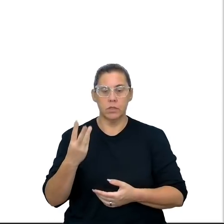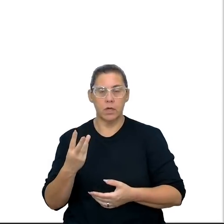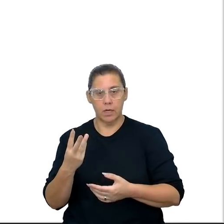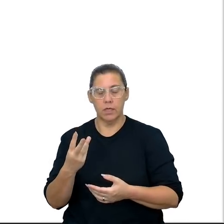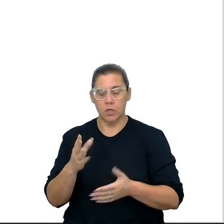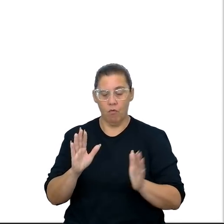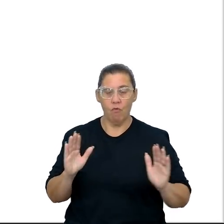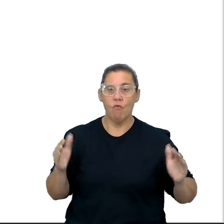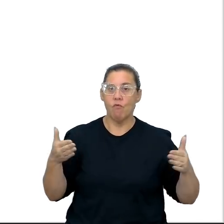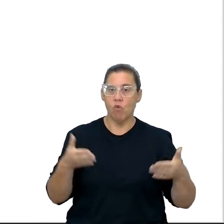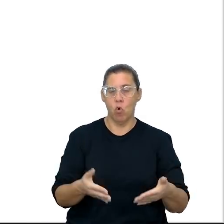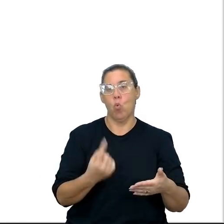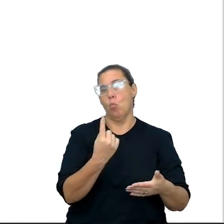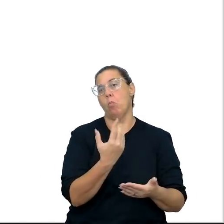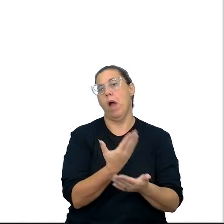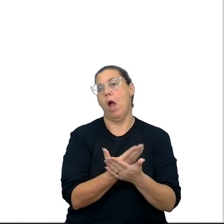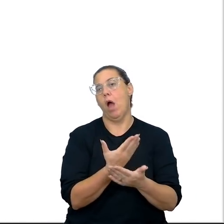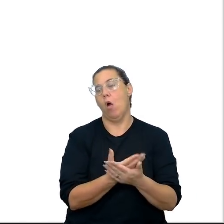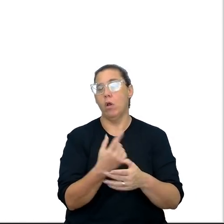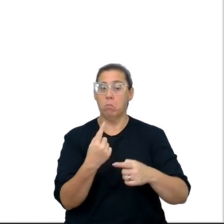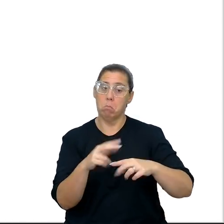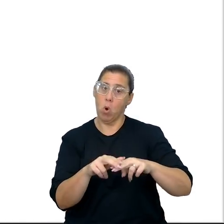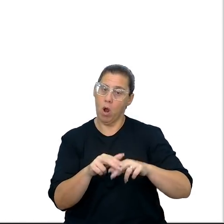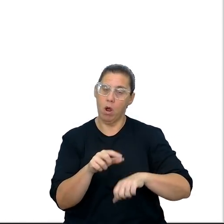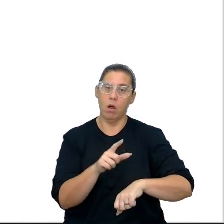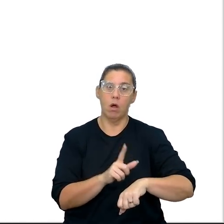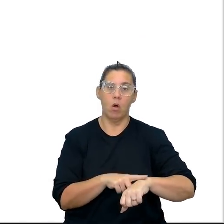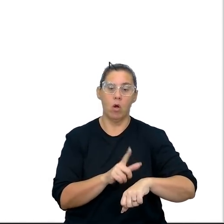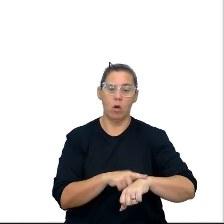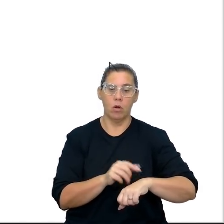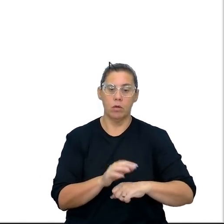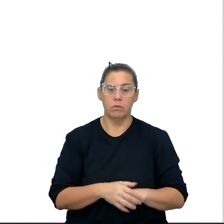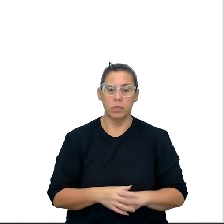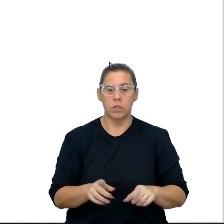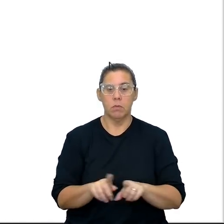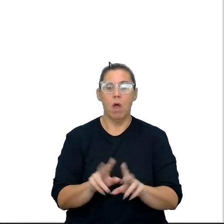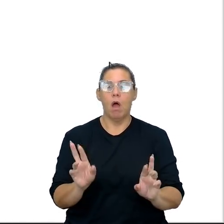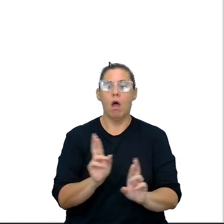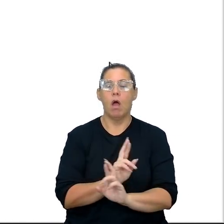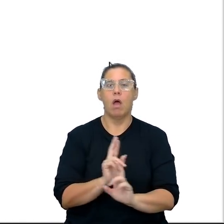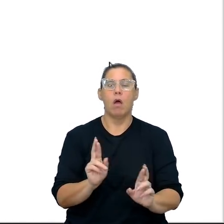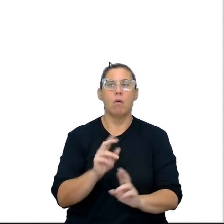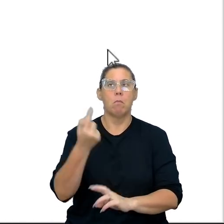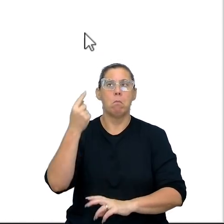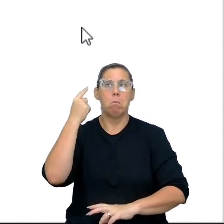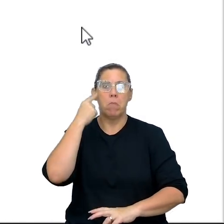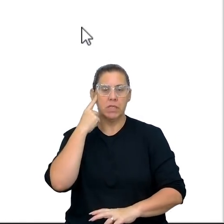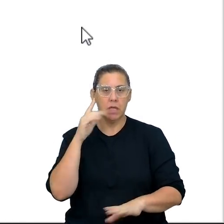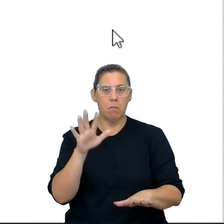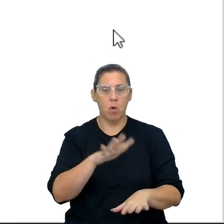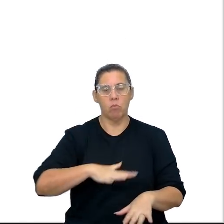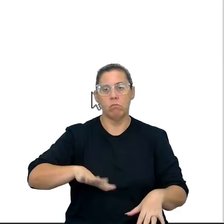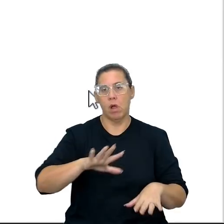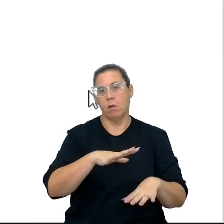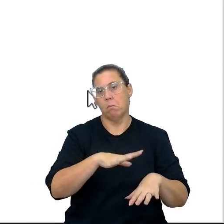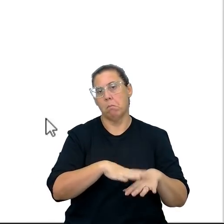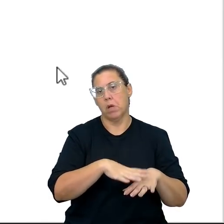em uma aula pela questão do tempo, e a relação que tem com o pensamento aritmético, né,